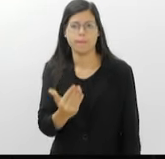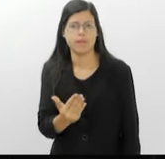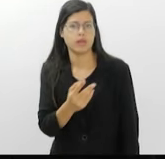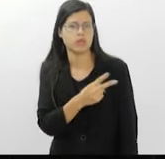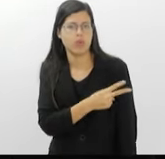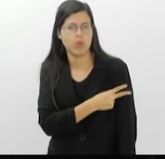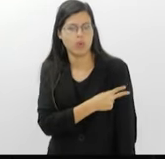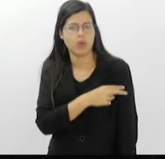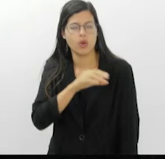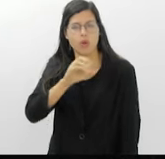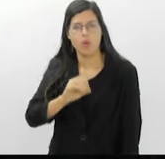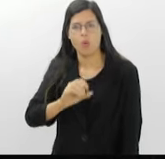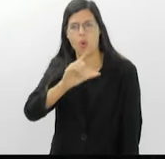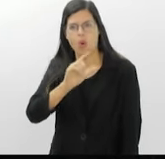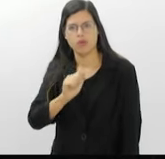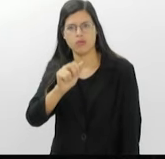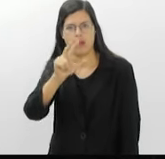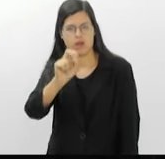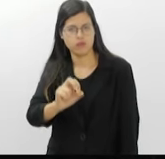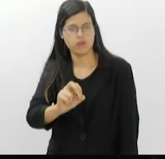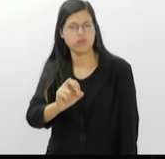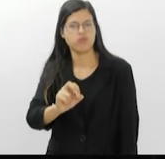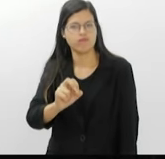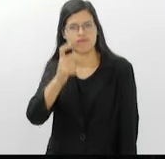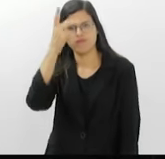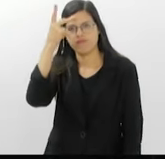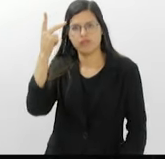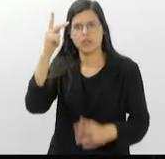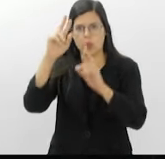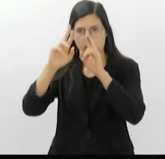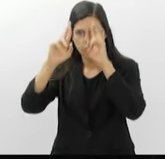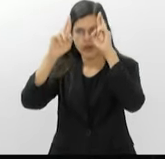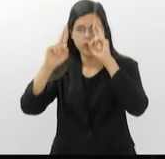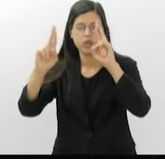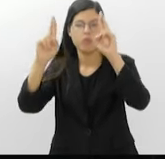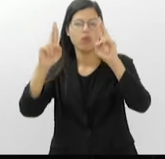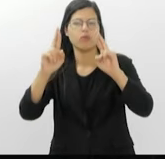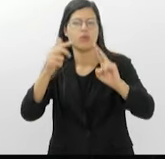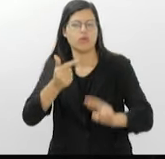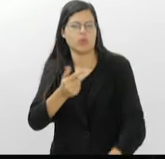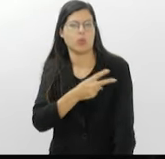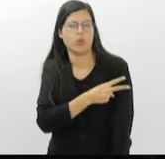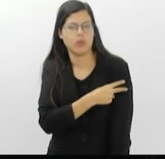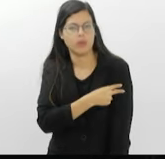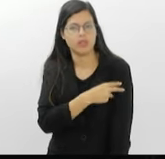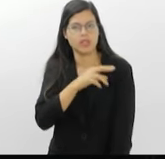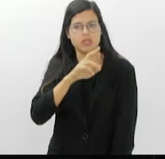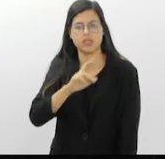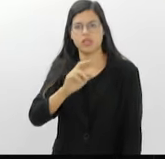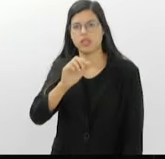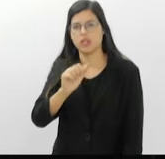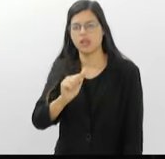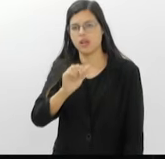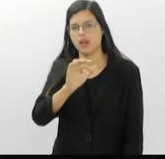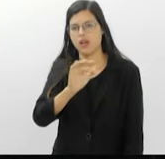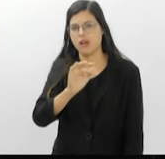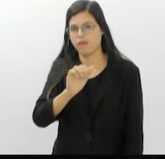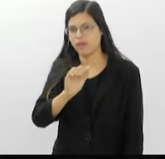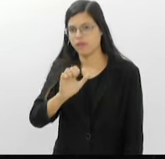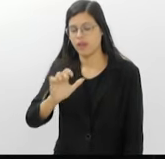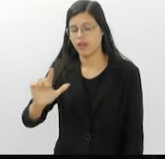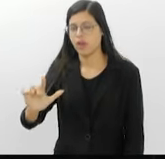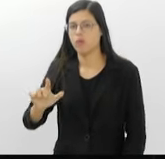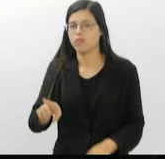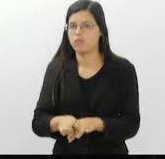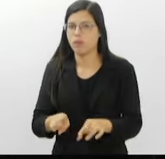coronel Olavo, é um cara que eu respeito, ao subcomandante Rafael, o Major Lima, para